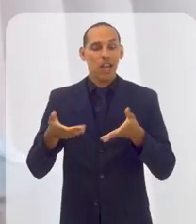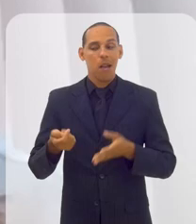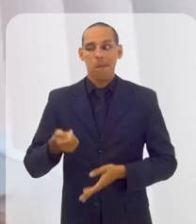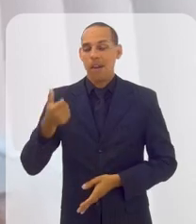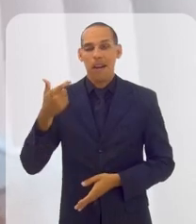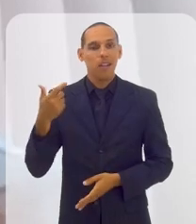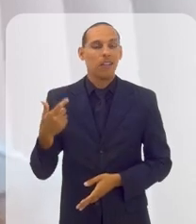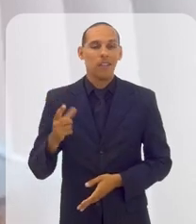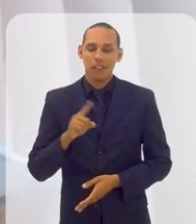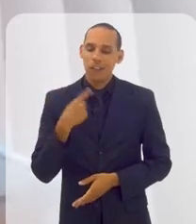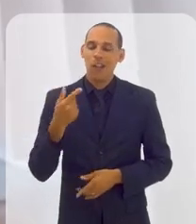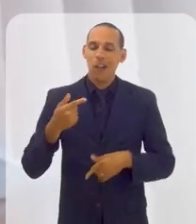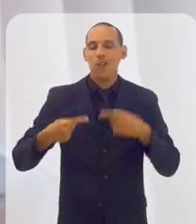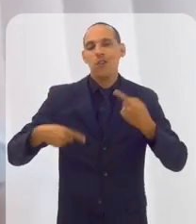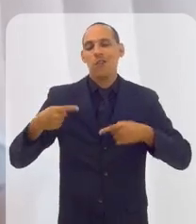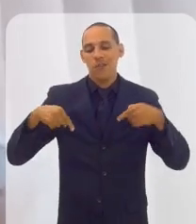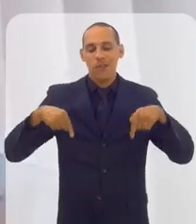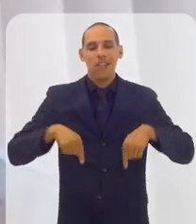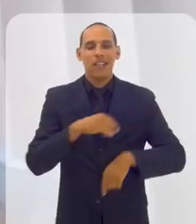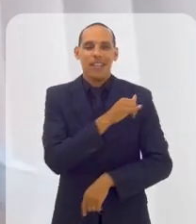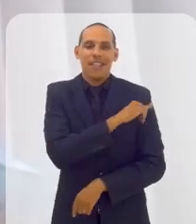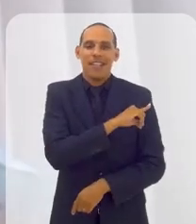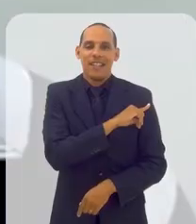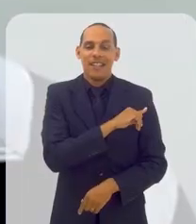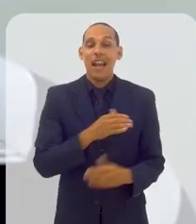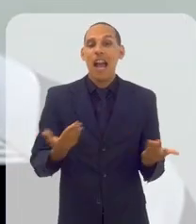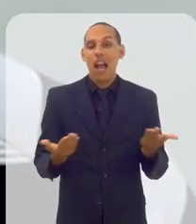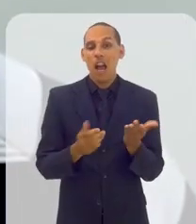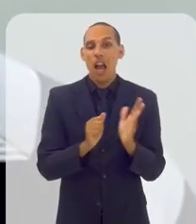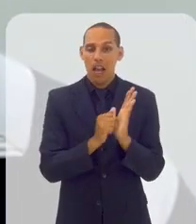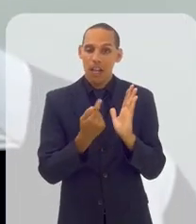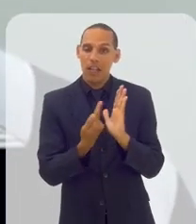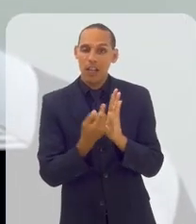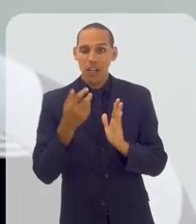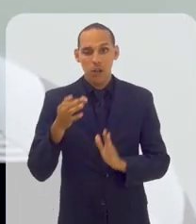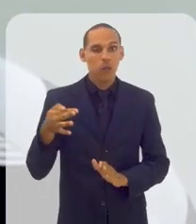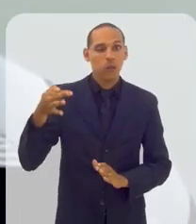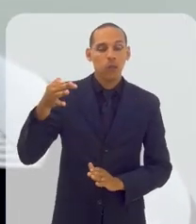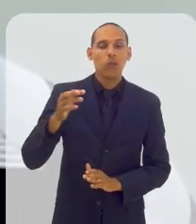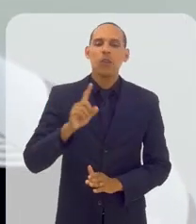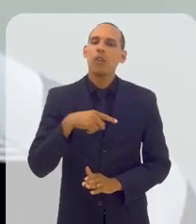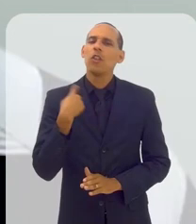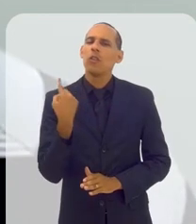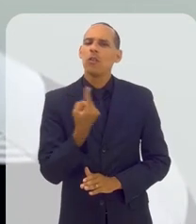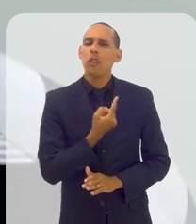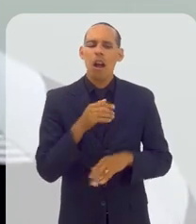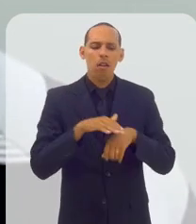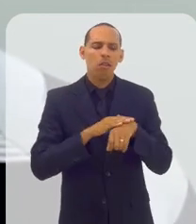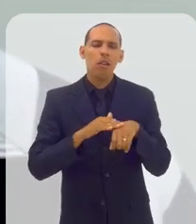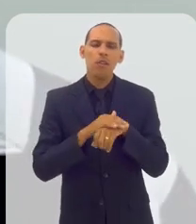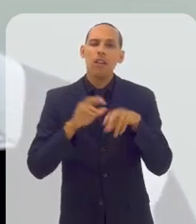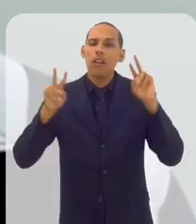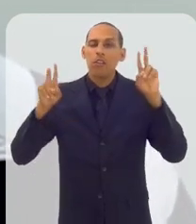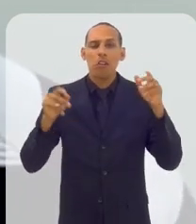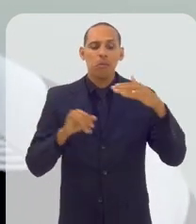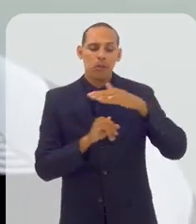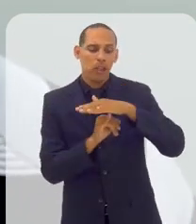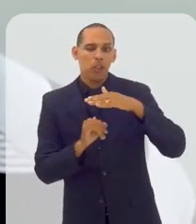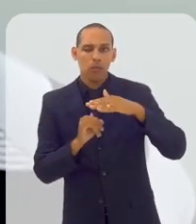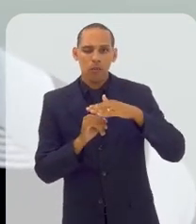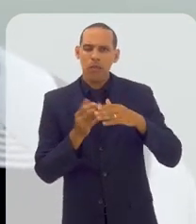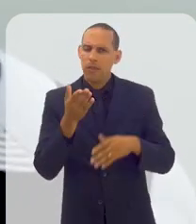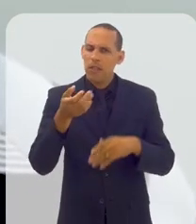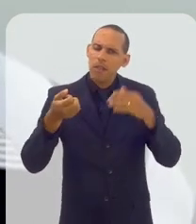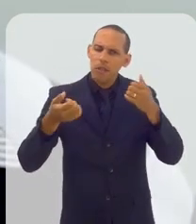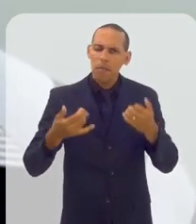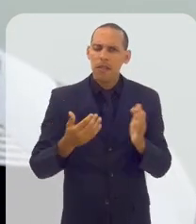Fórum importante para discutir o nosso estado do Rio de Janeiro. Nessa agenda de futuro, a gente começa, normalmente, abre a agenda falando sobre as